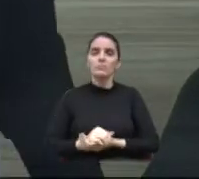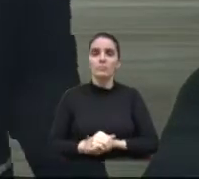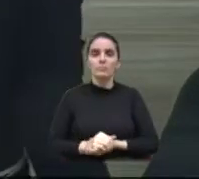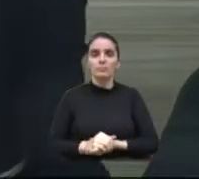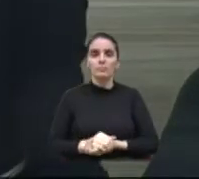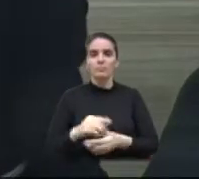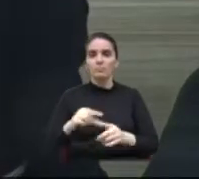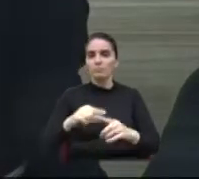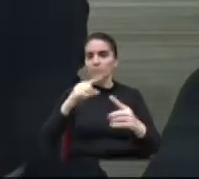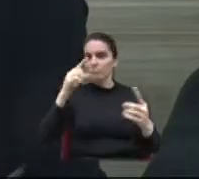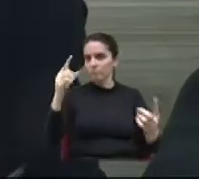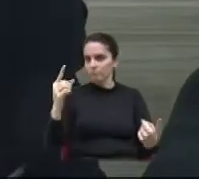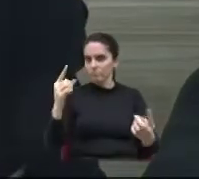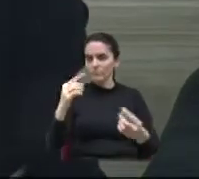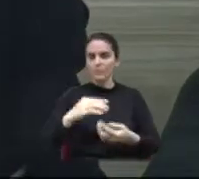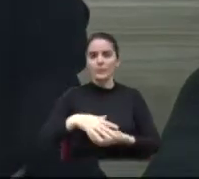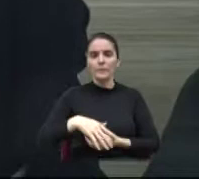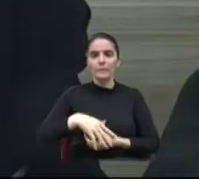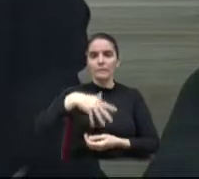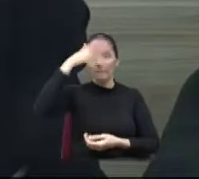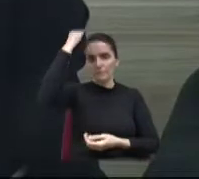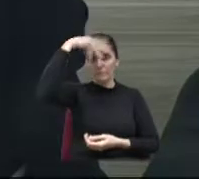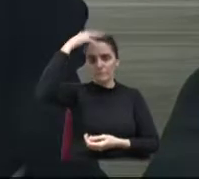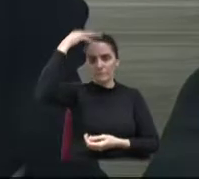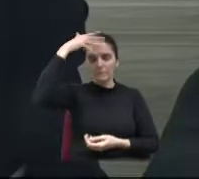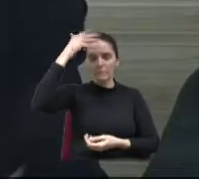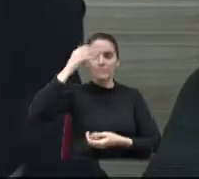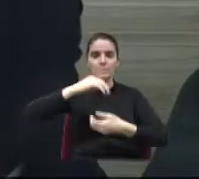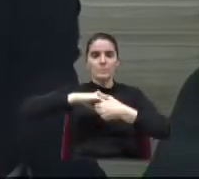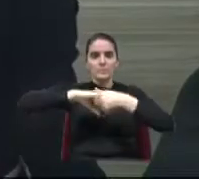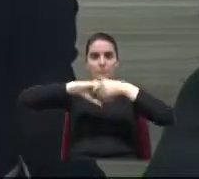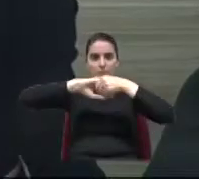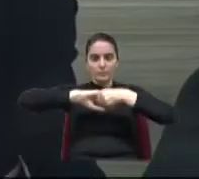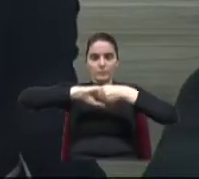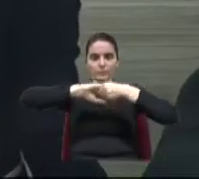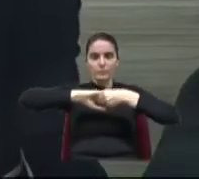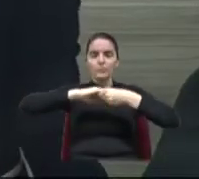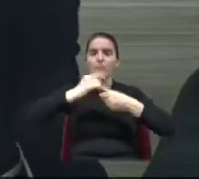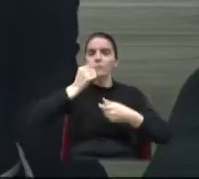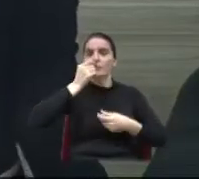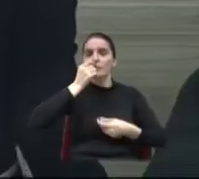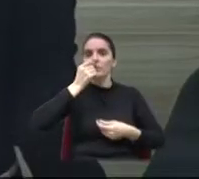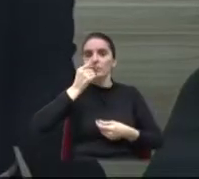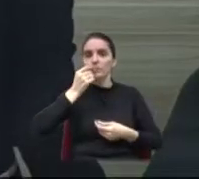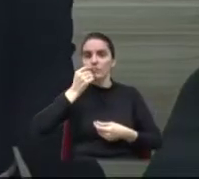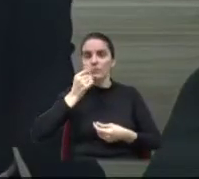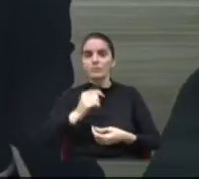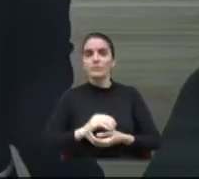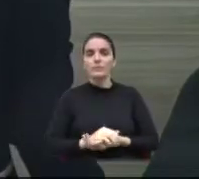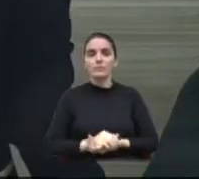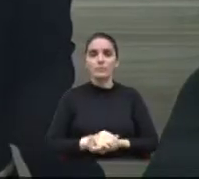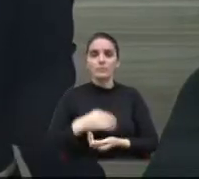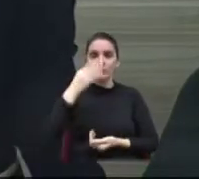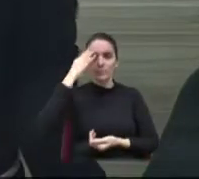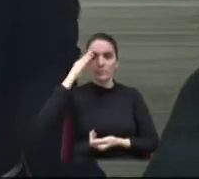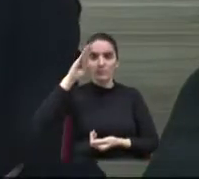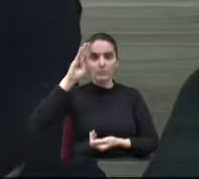Mas me levanto para parabenizar o vereador Estevão e